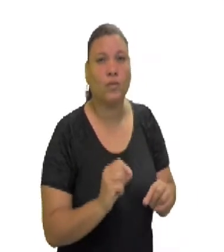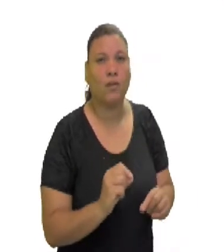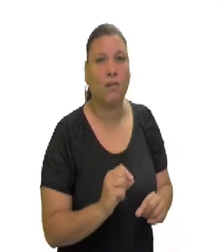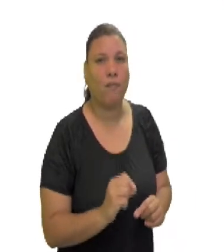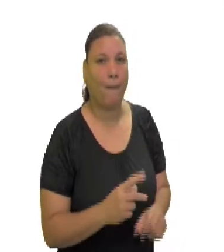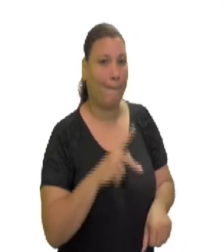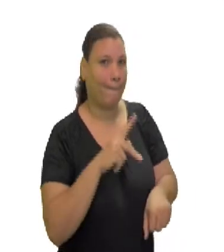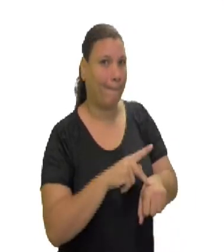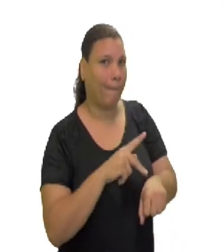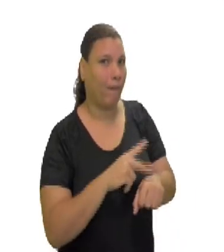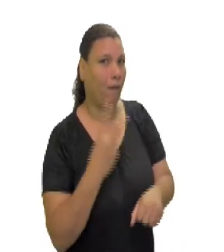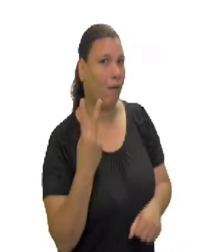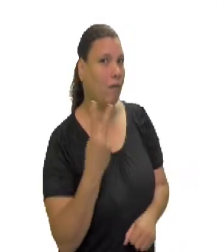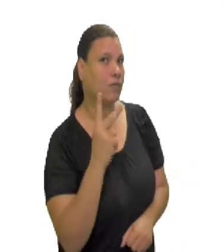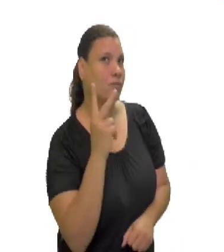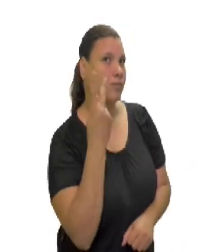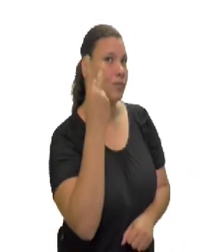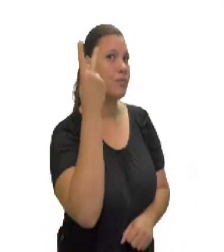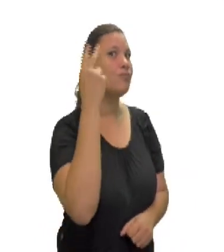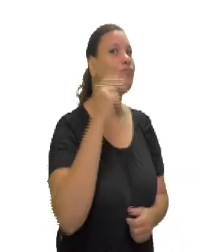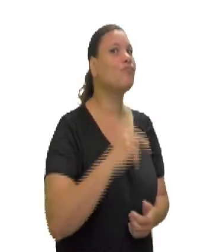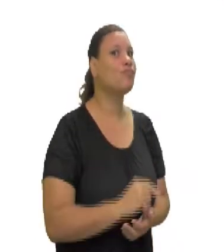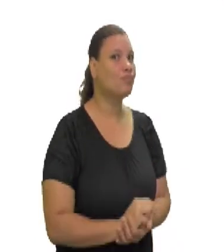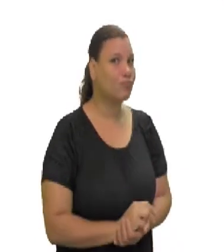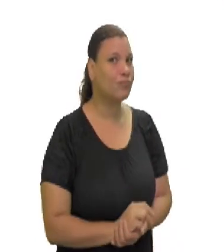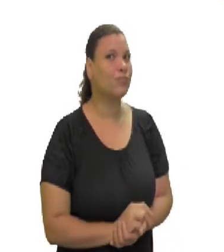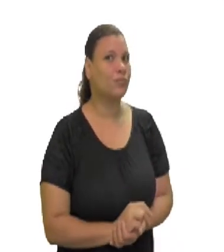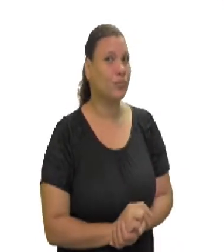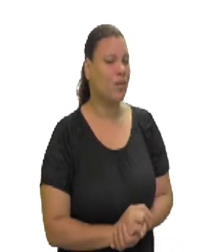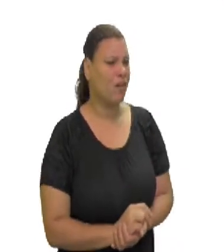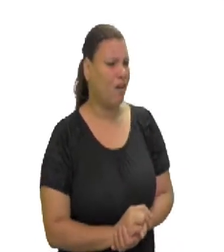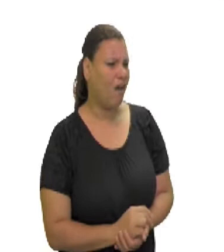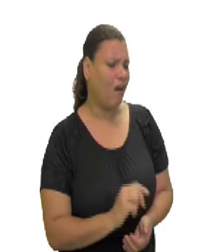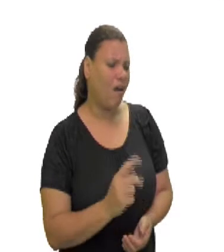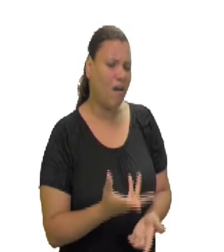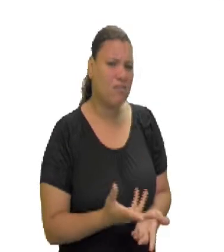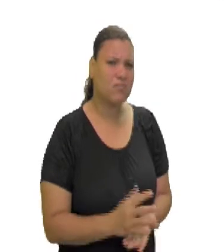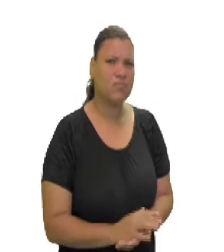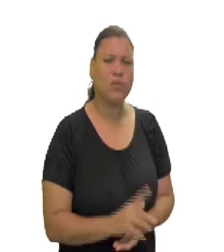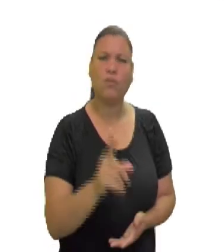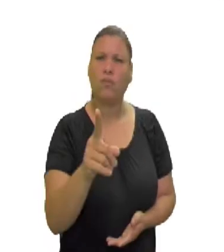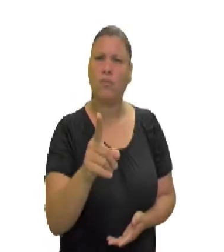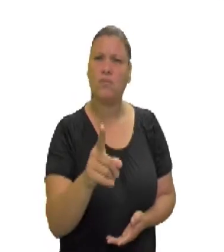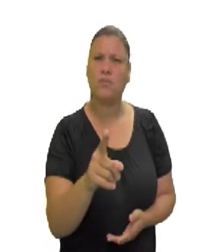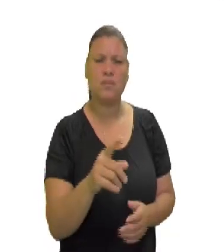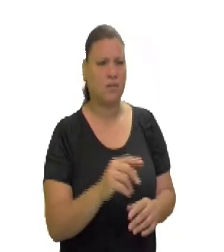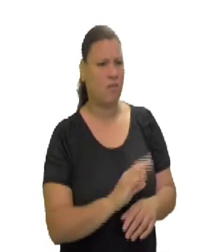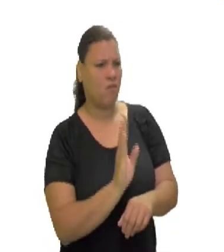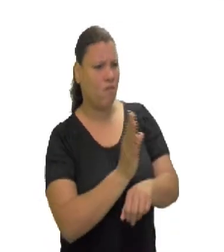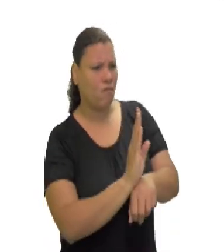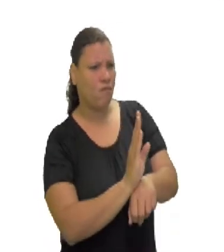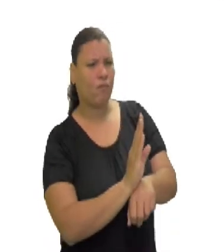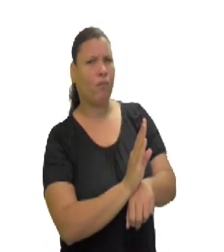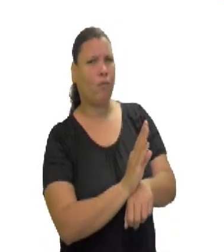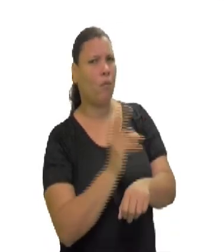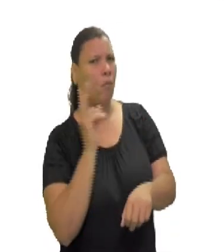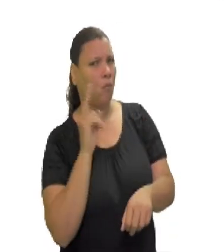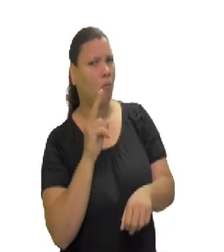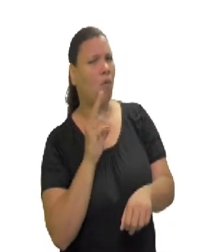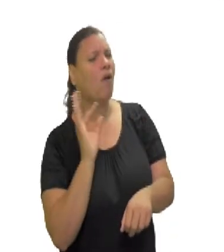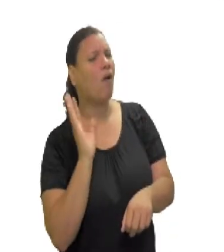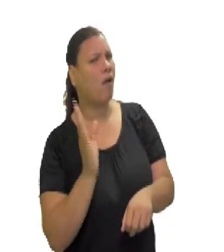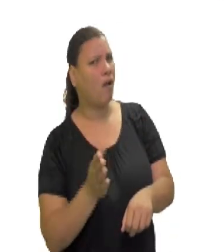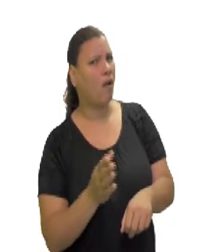E aí, lembra que vocês já devem ter visto na história, filmes, que a gente tinha, por exemplo, os senhores